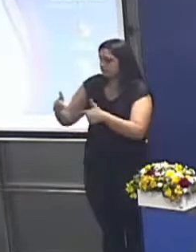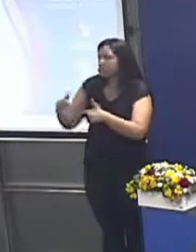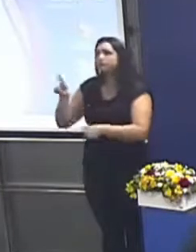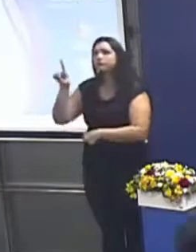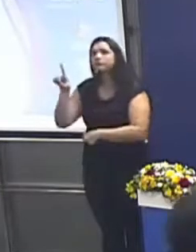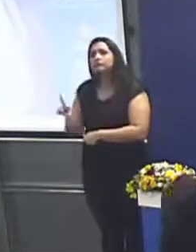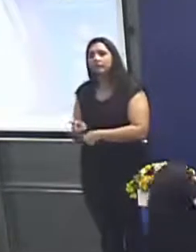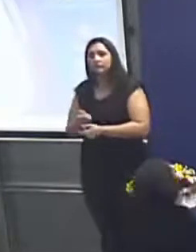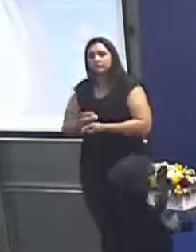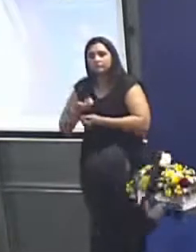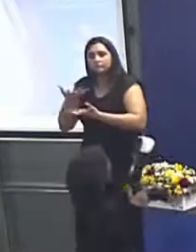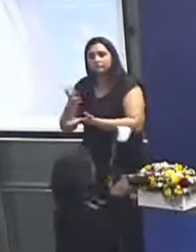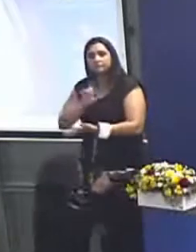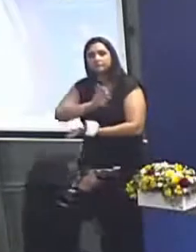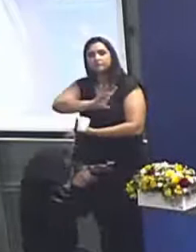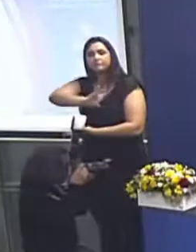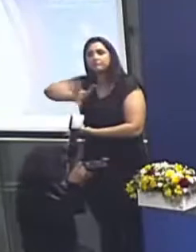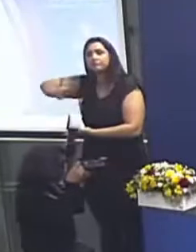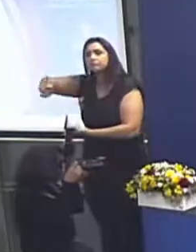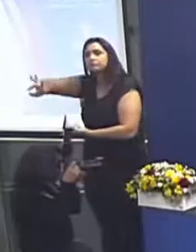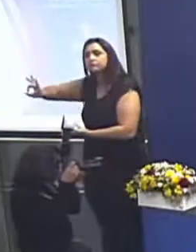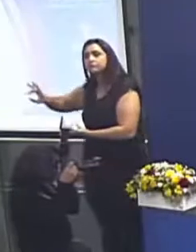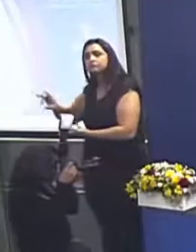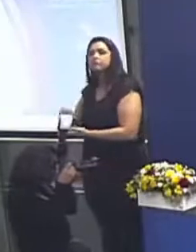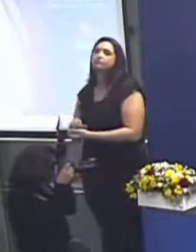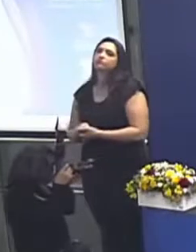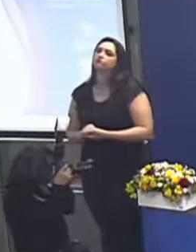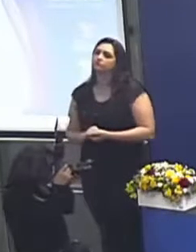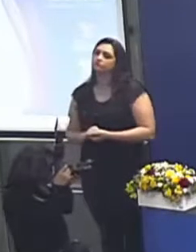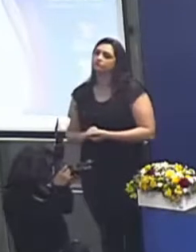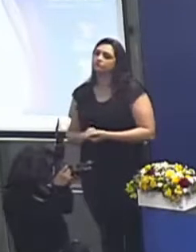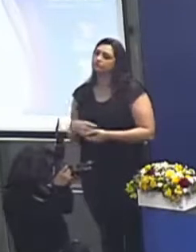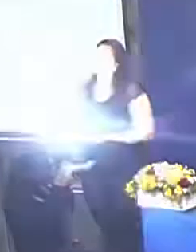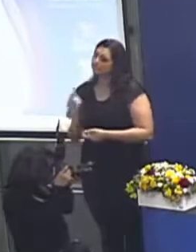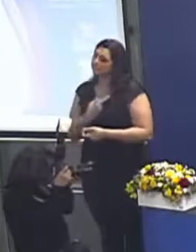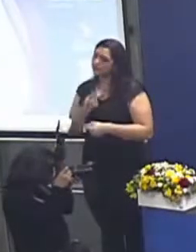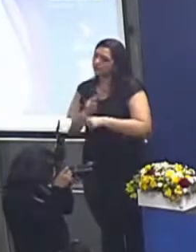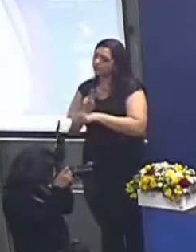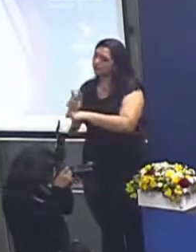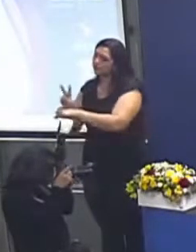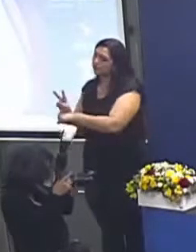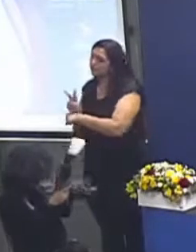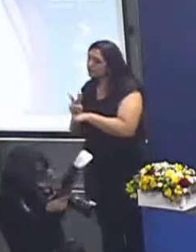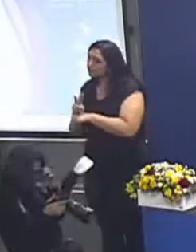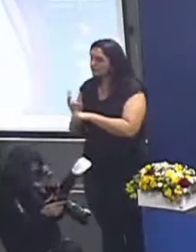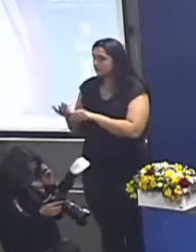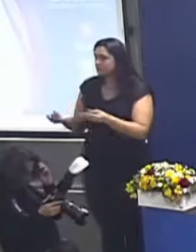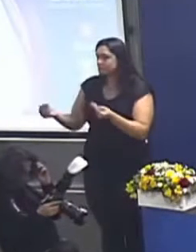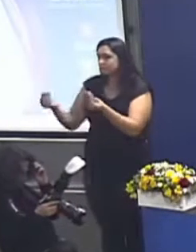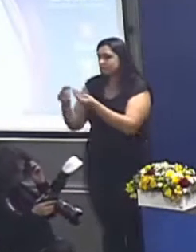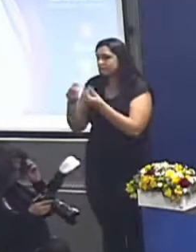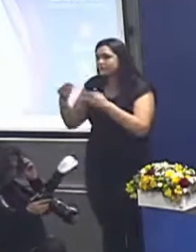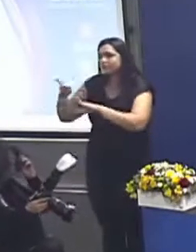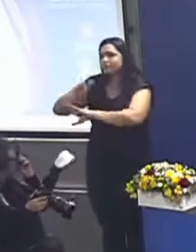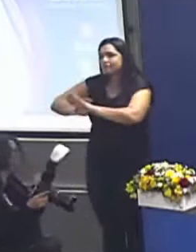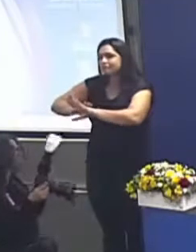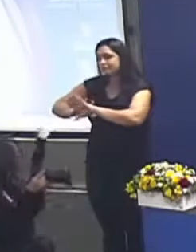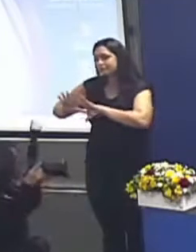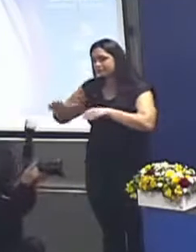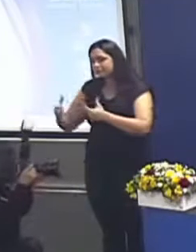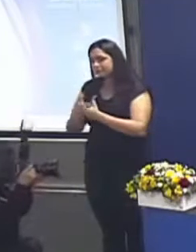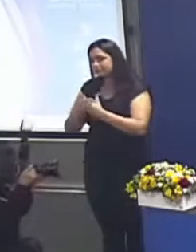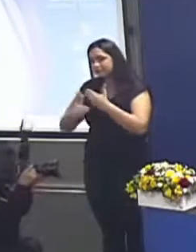de expressão de cada um e cada uma. Então, que a gente possa cuidar das subjetividades, acolher